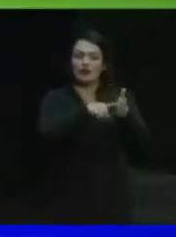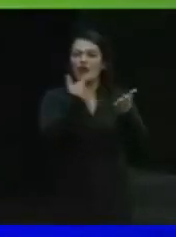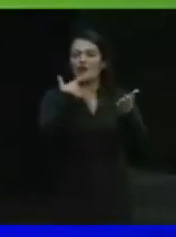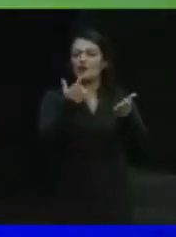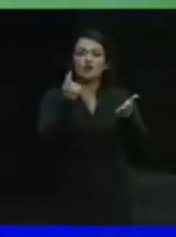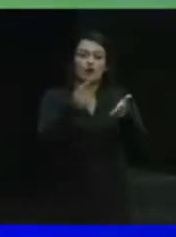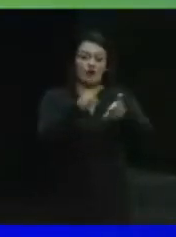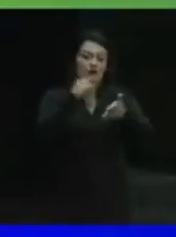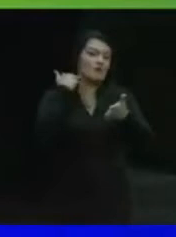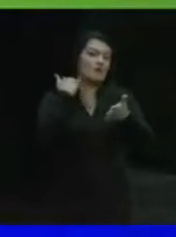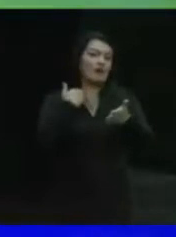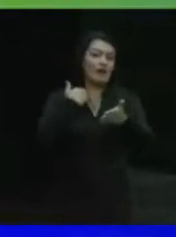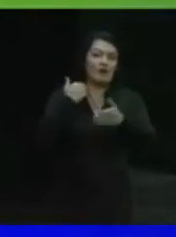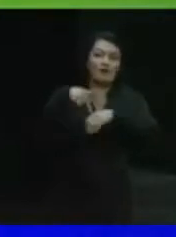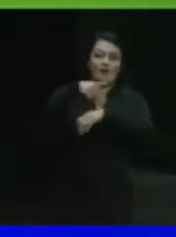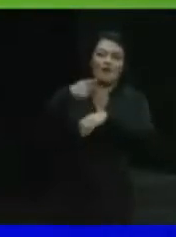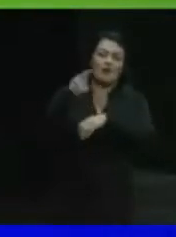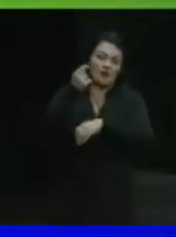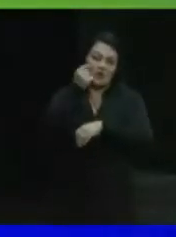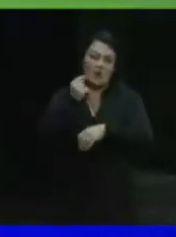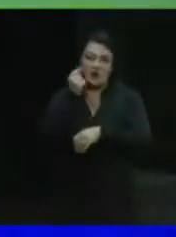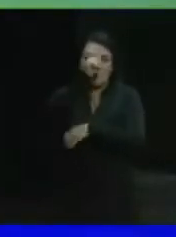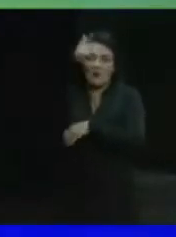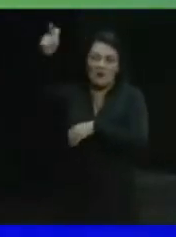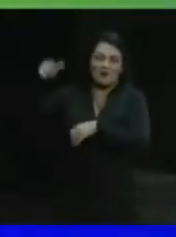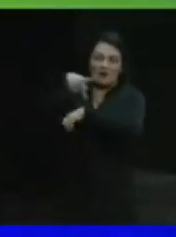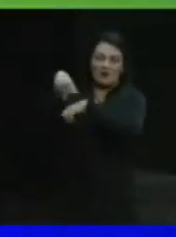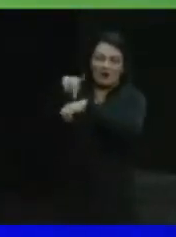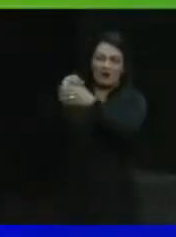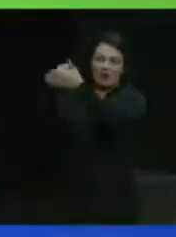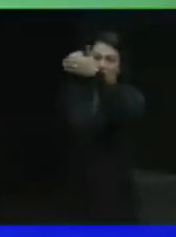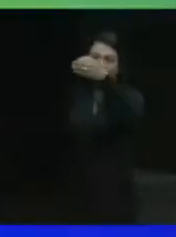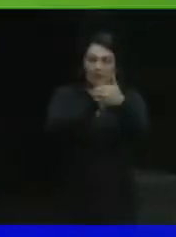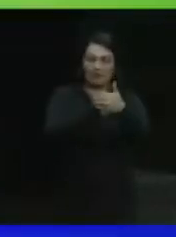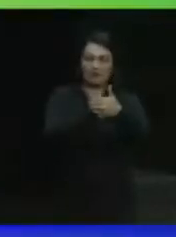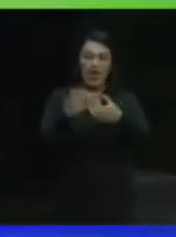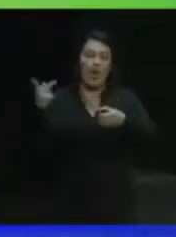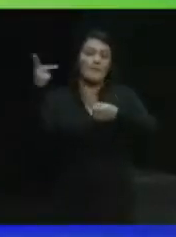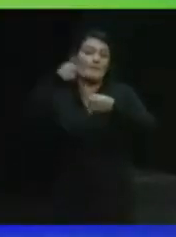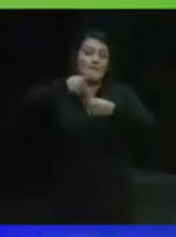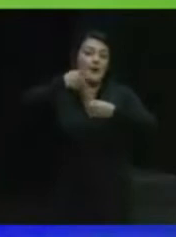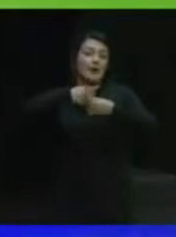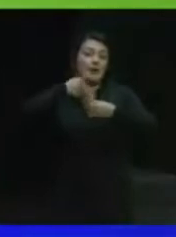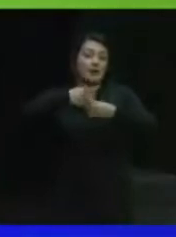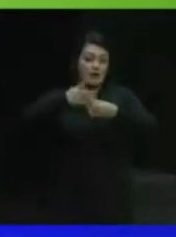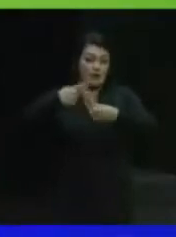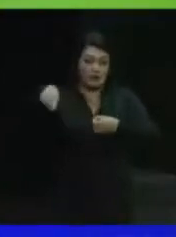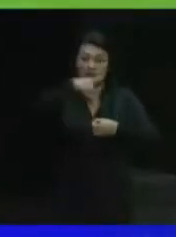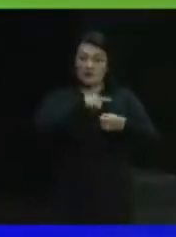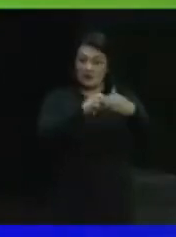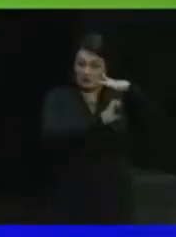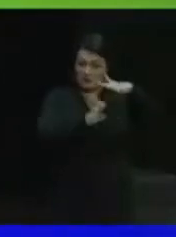Suíça, milhões de reais ou de dólares roubados. A Petrobras, nosso orgulho, a